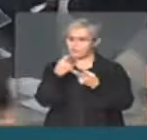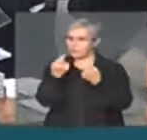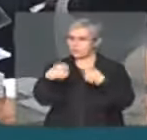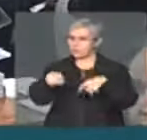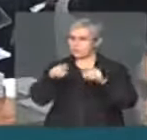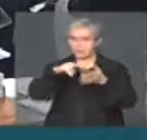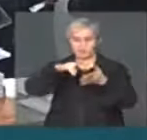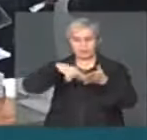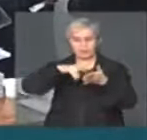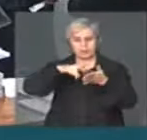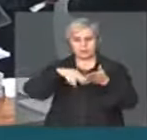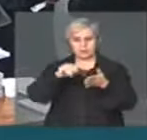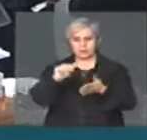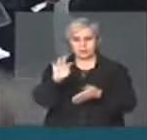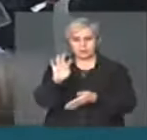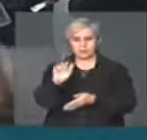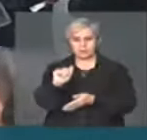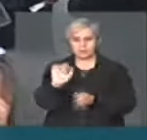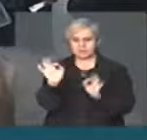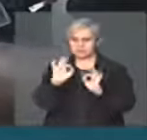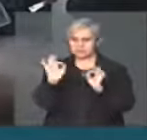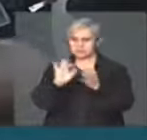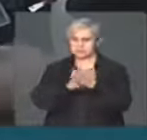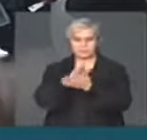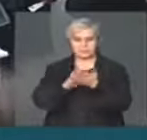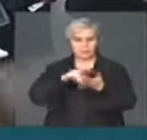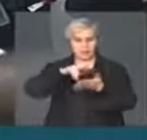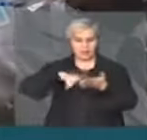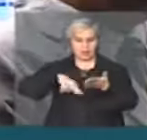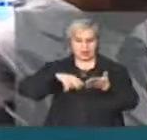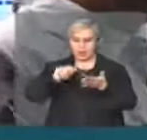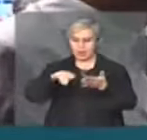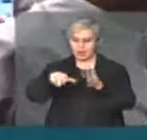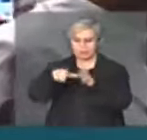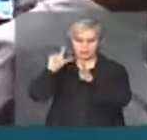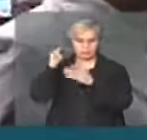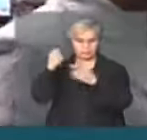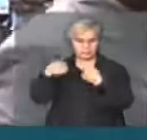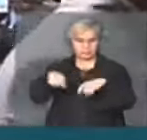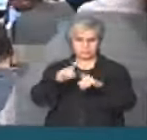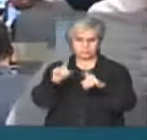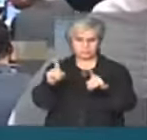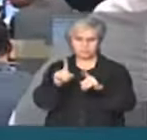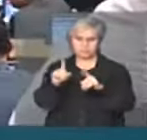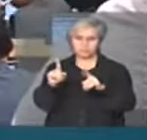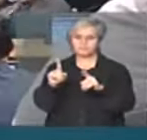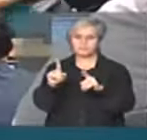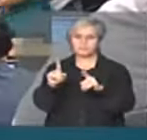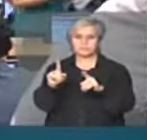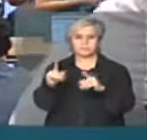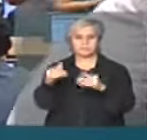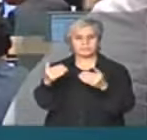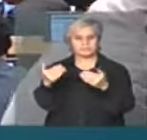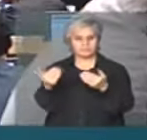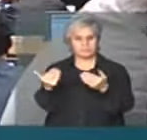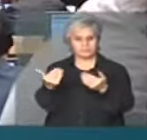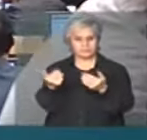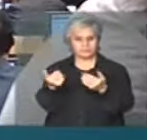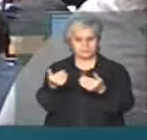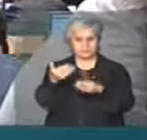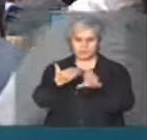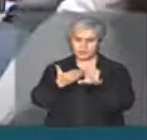leitura. Não havendo discordância, fica dispensada a leitura. Em discussão, não havendo que queira discutir, os deputados se aprovam como se